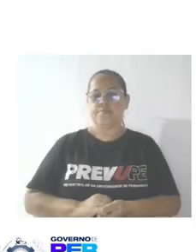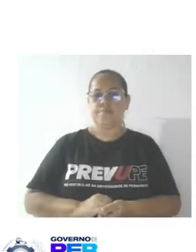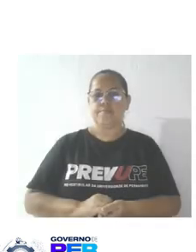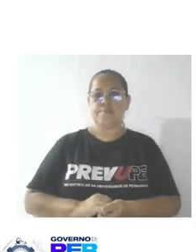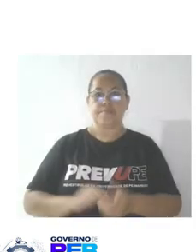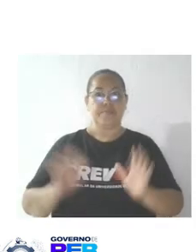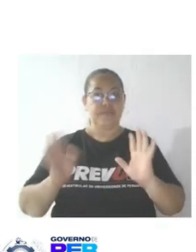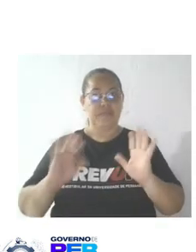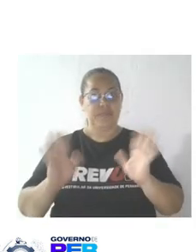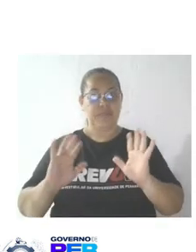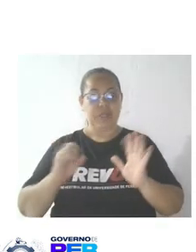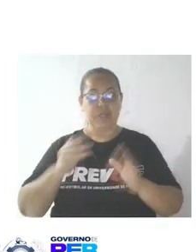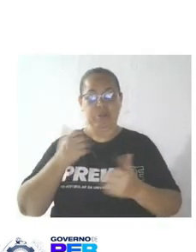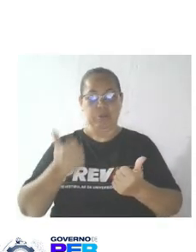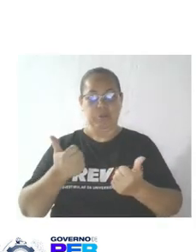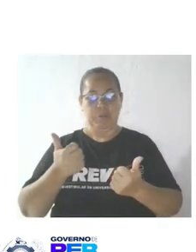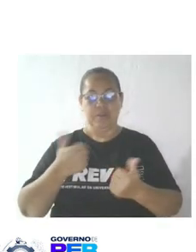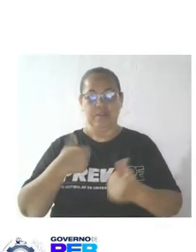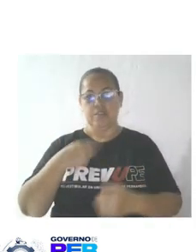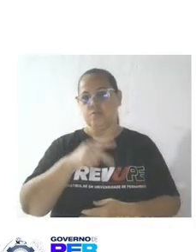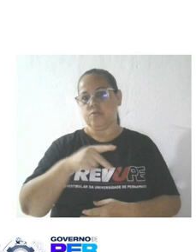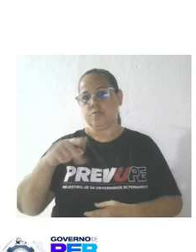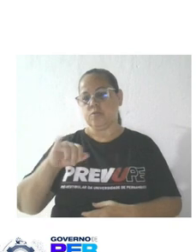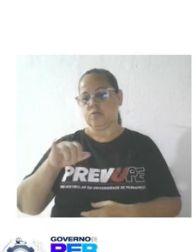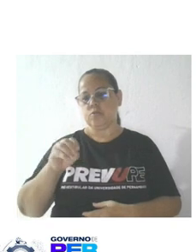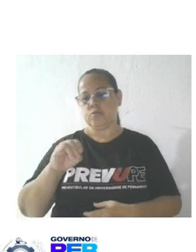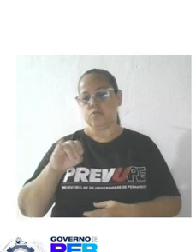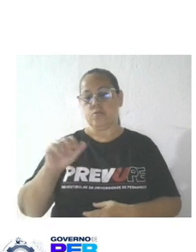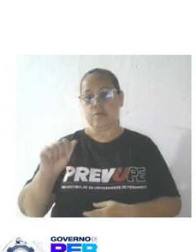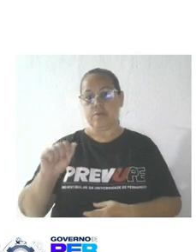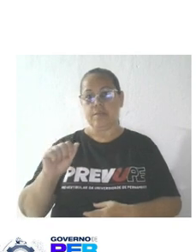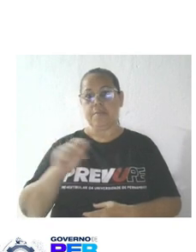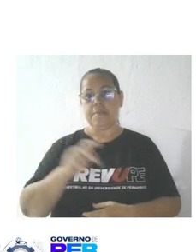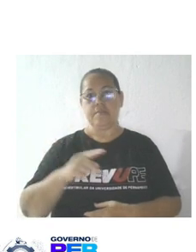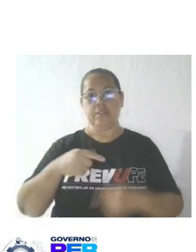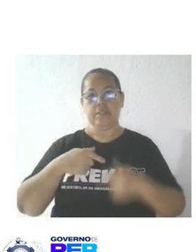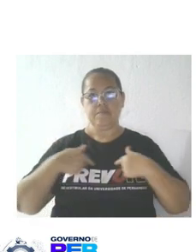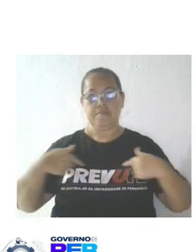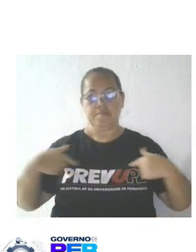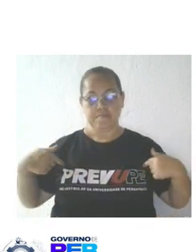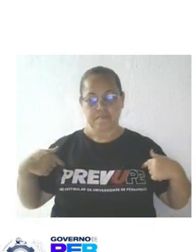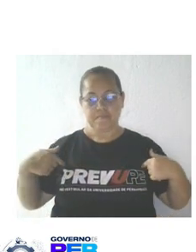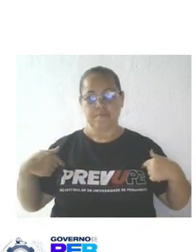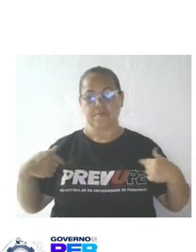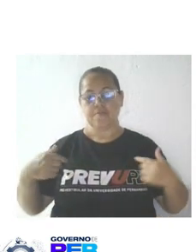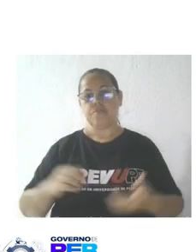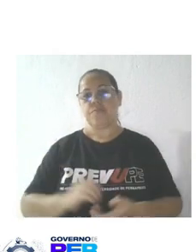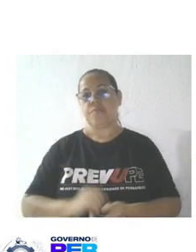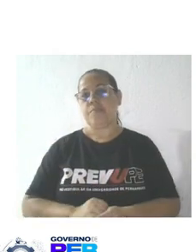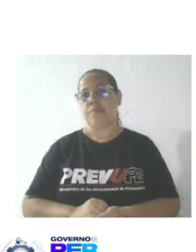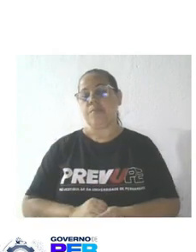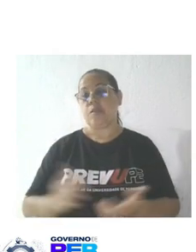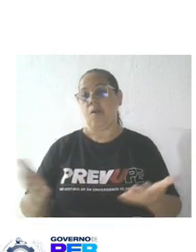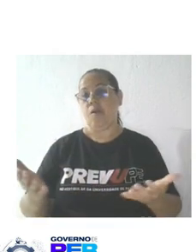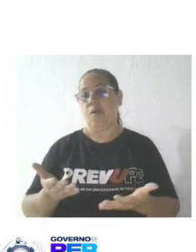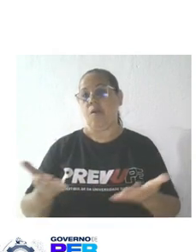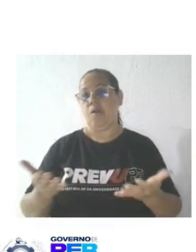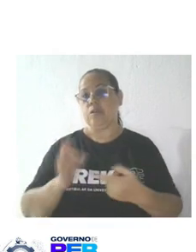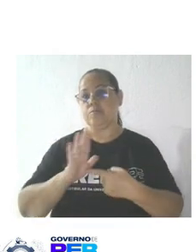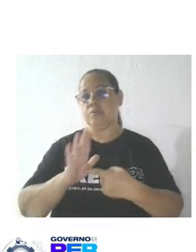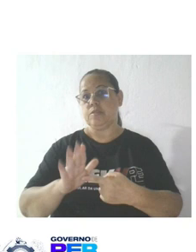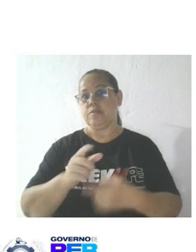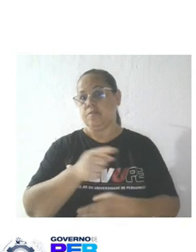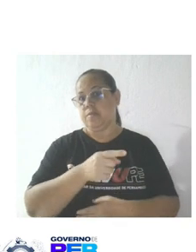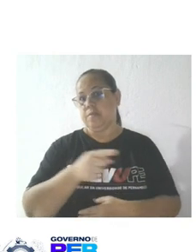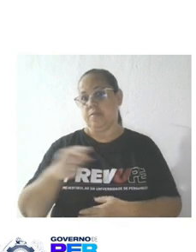Salve, salve, galera! Tudo jóia? Eu sou o professor Jóia, professor docente e formador aqui do Prevuc. E no vídeo de hoje, pessoal, eu venho aqui